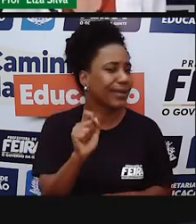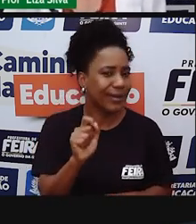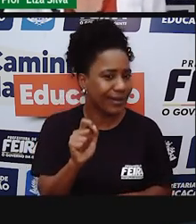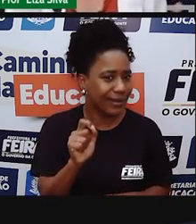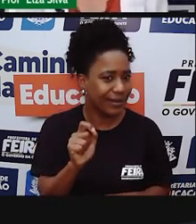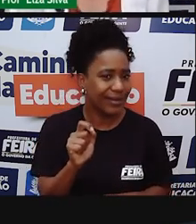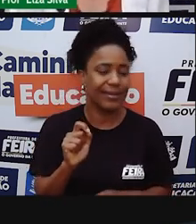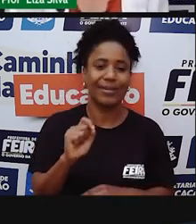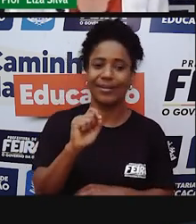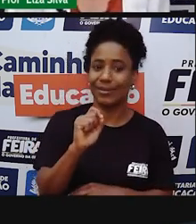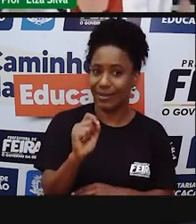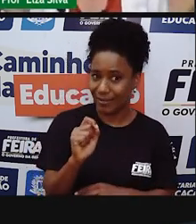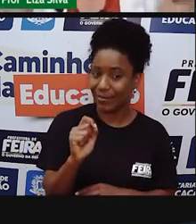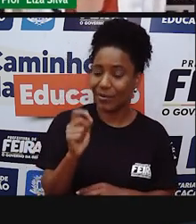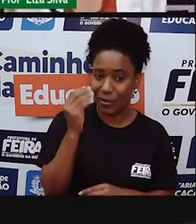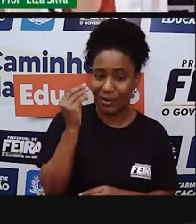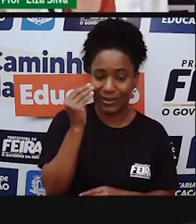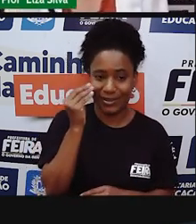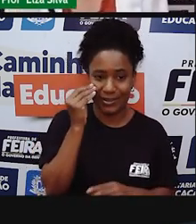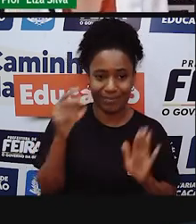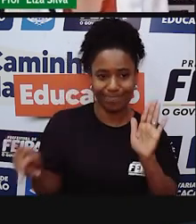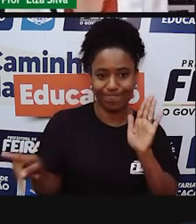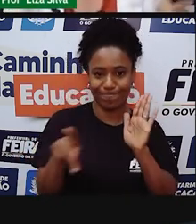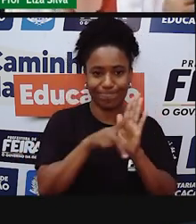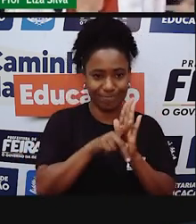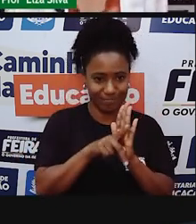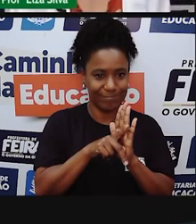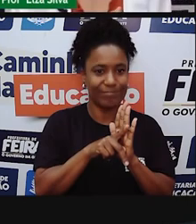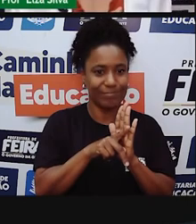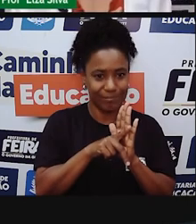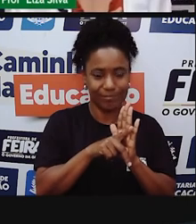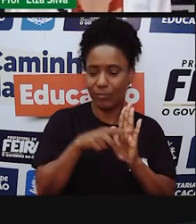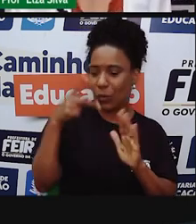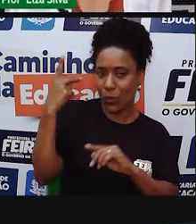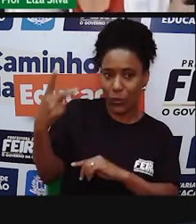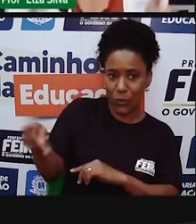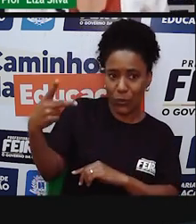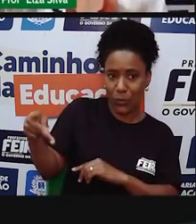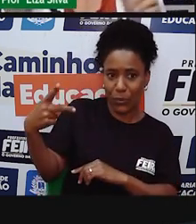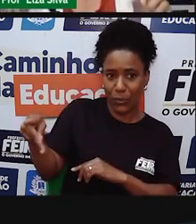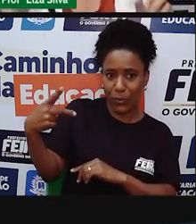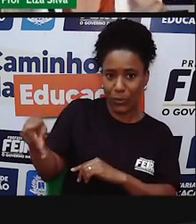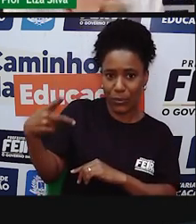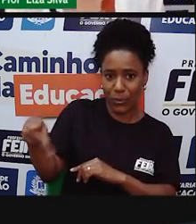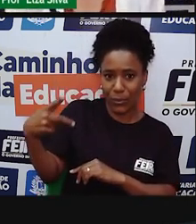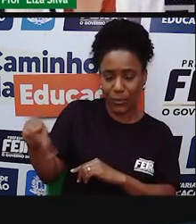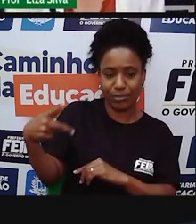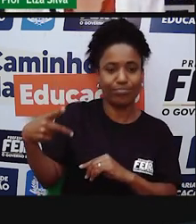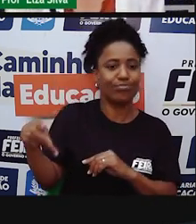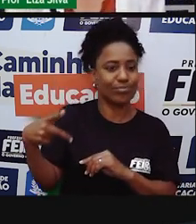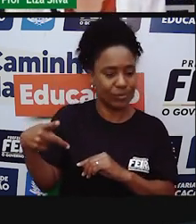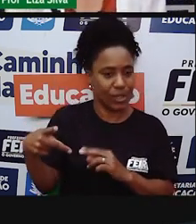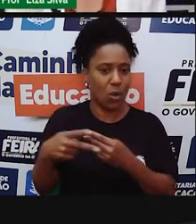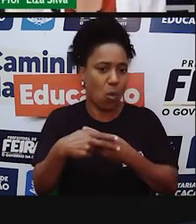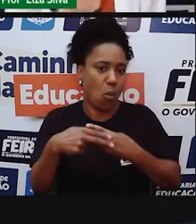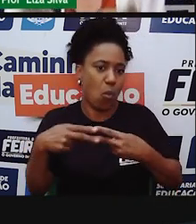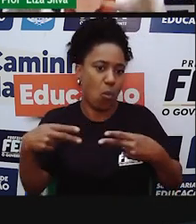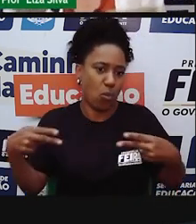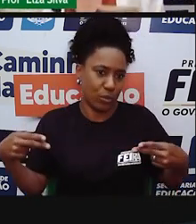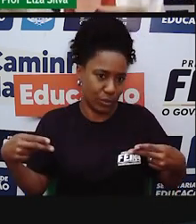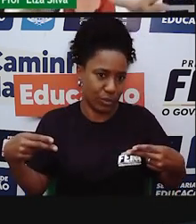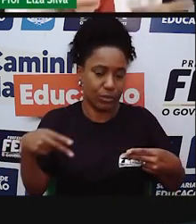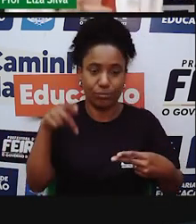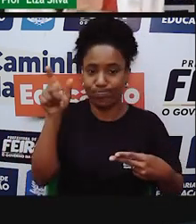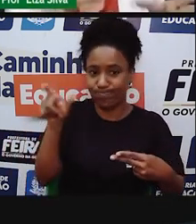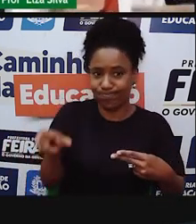estabelece uma relação de posse entre dois elementos, o possuidor e a coisa possuída. E